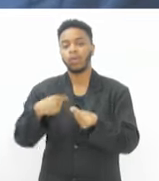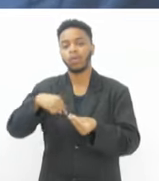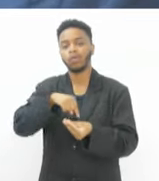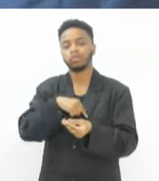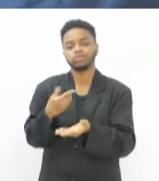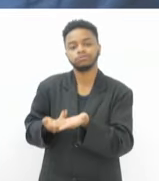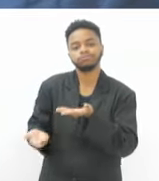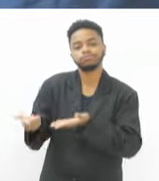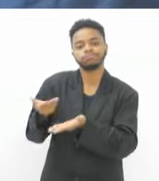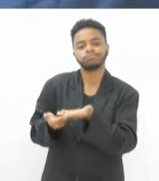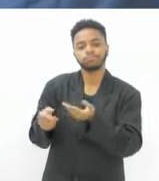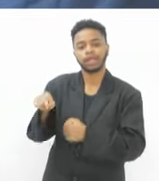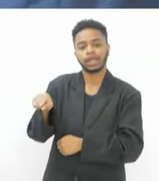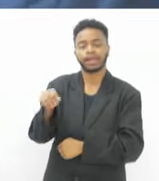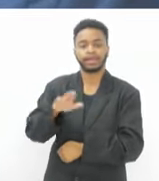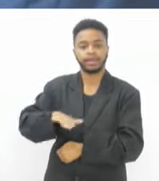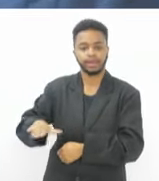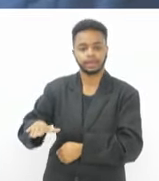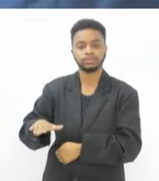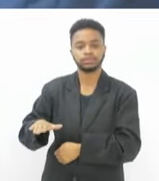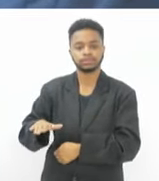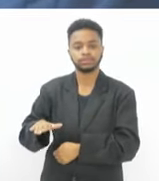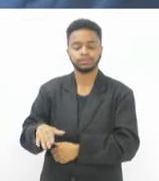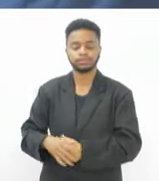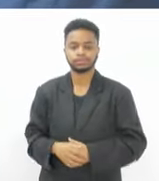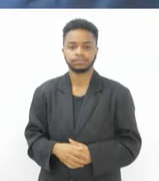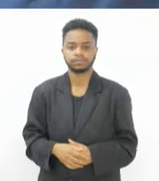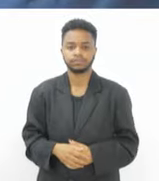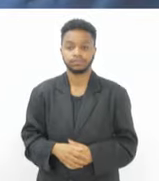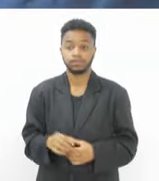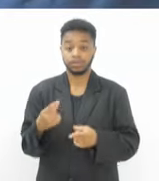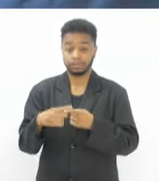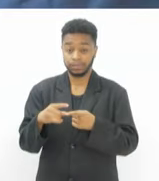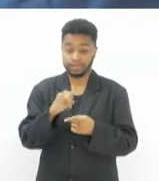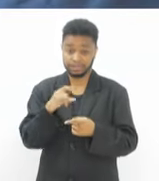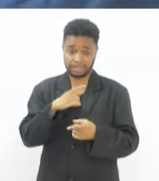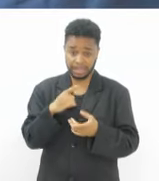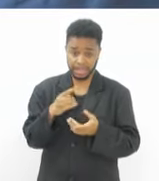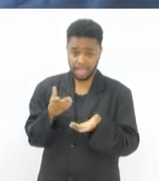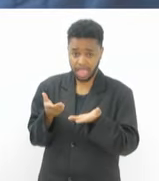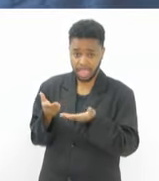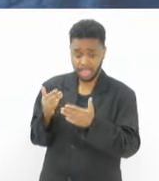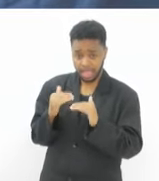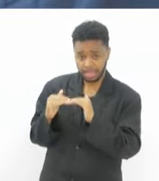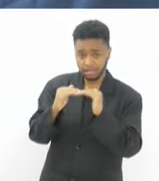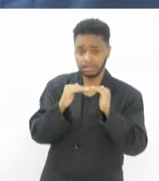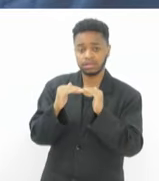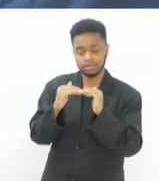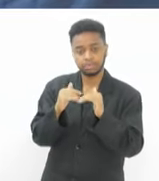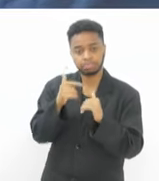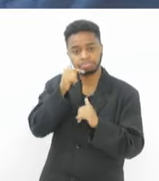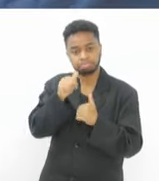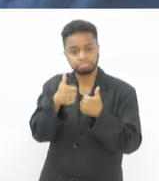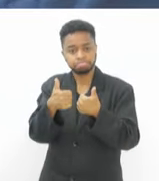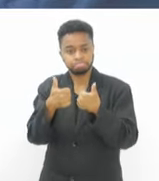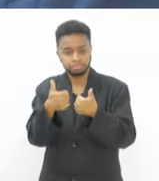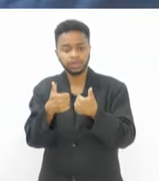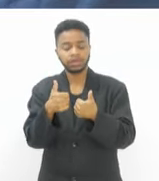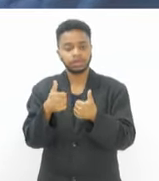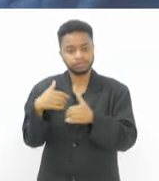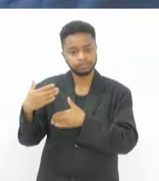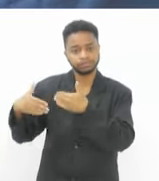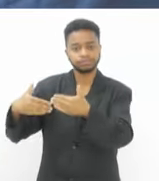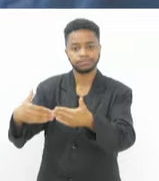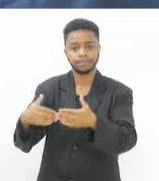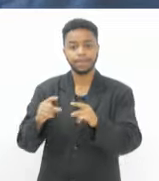vai colocar para a criança essas atividades nas férias. Se houver um equilíbrio, será satisfatório, será